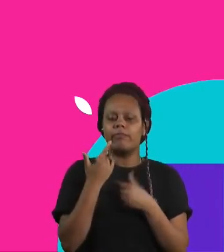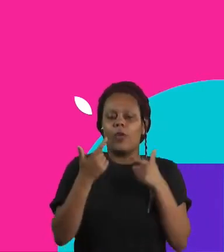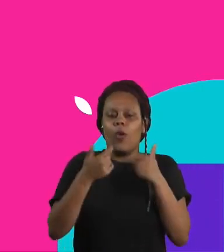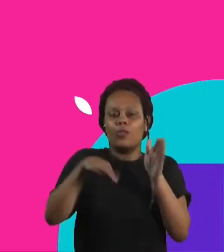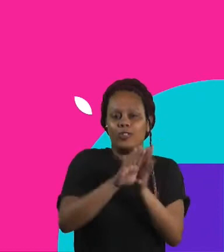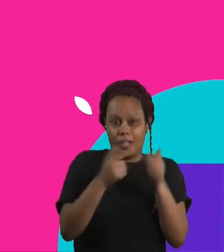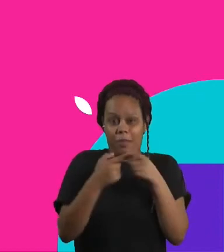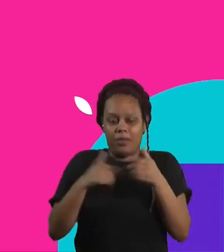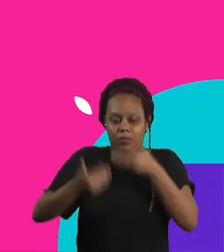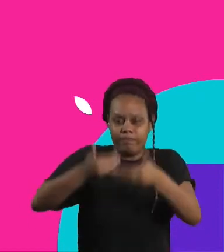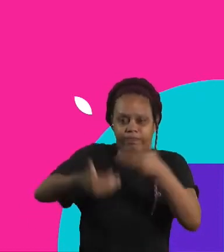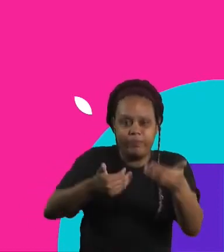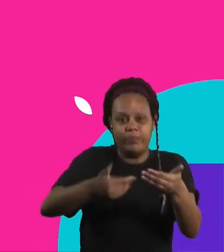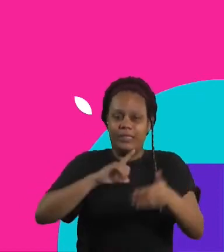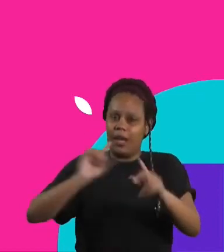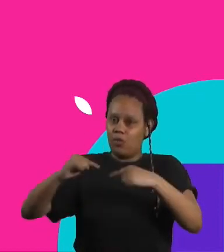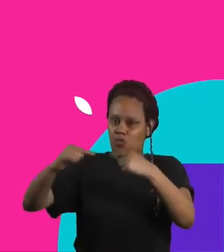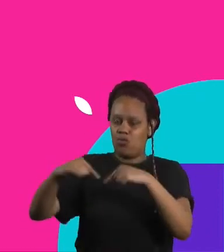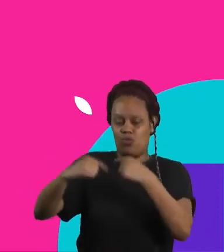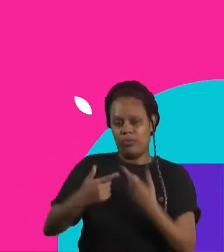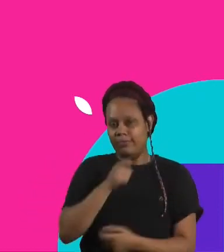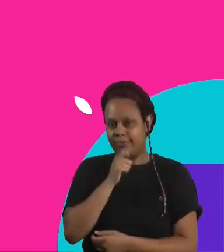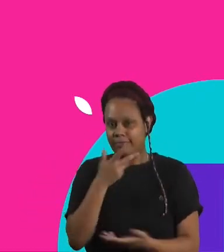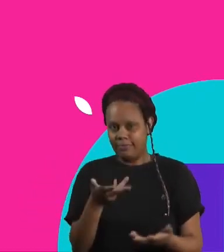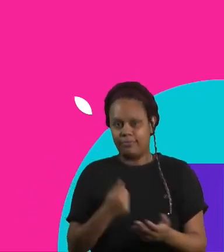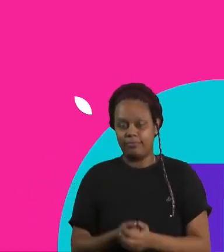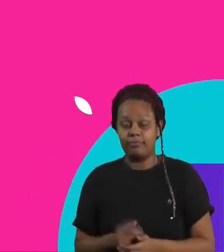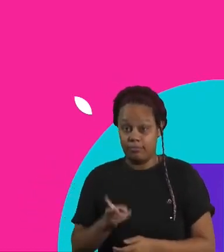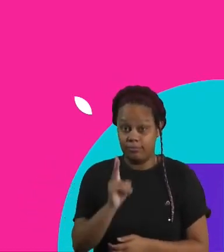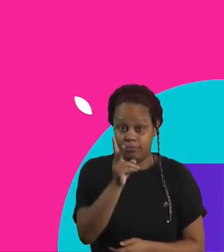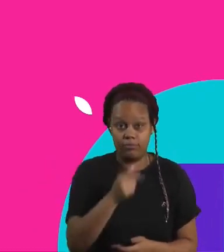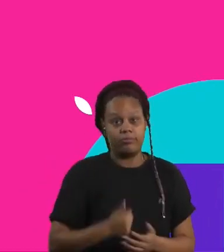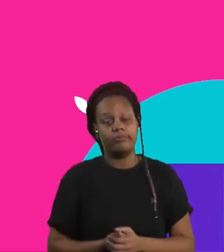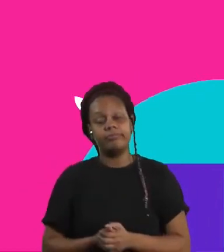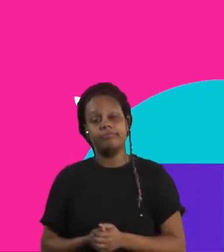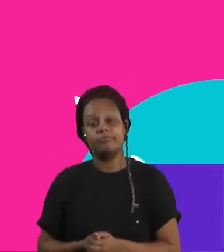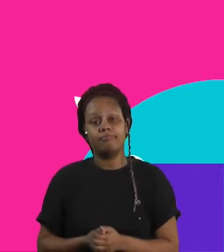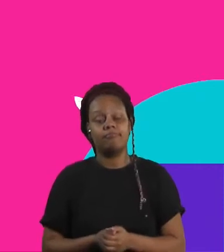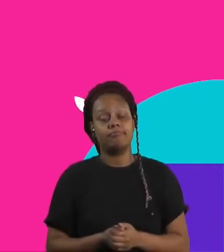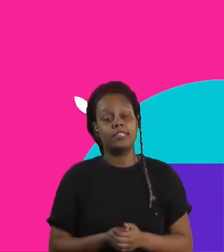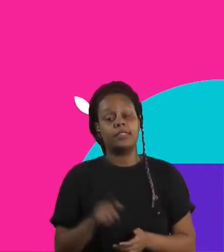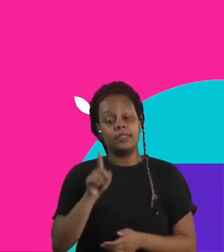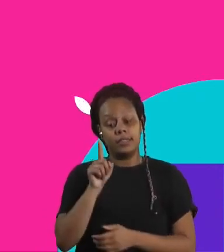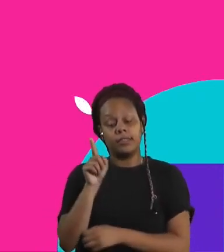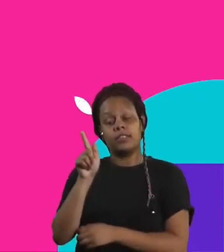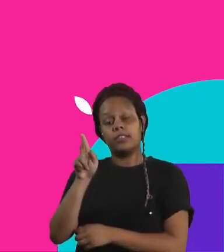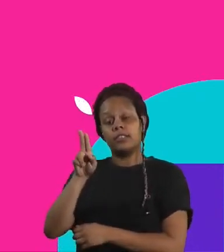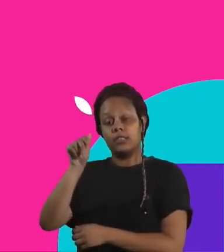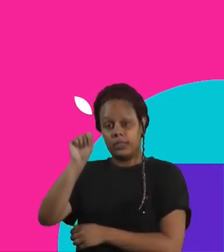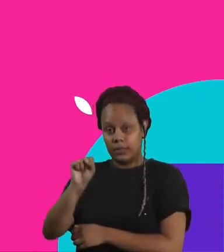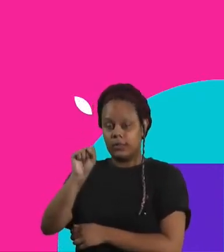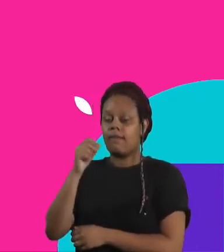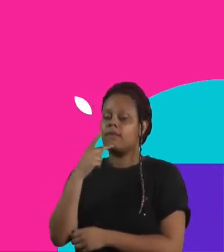então tem uma série de desafios ainda, mas a gente, pelo menos, eu acho que o Gus falou isso de forma muito feliz agora,